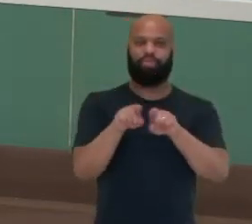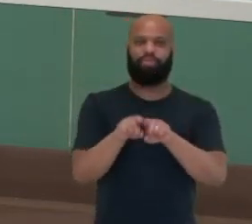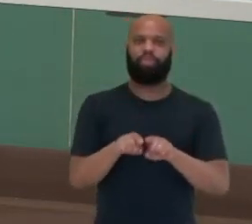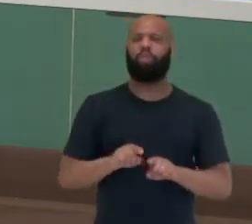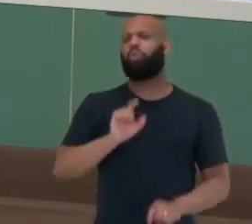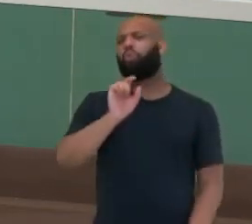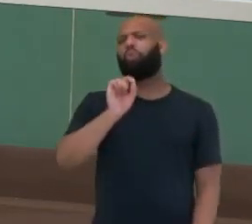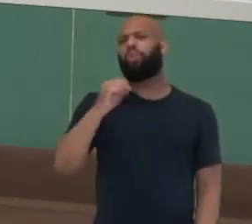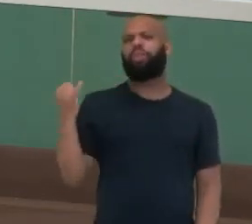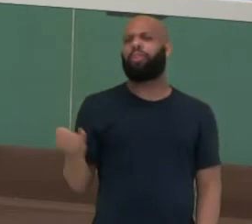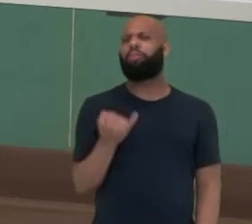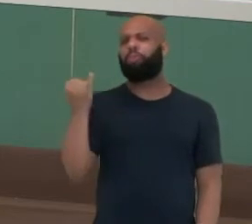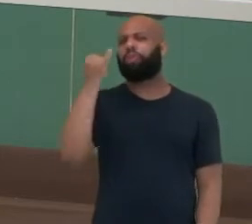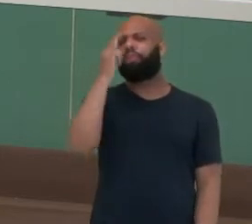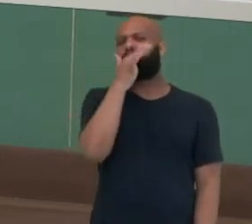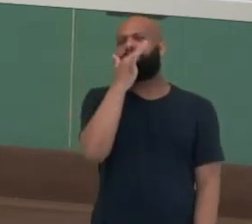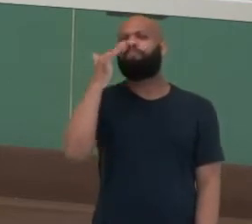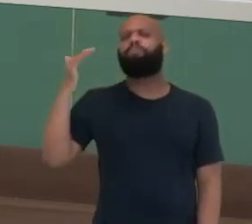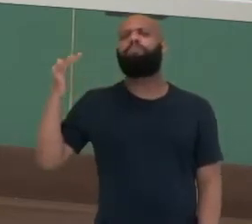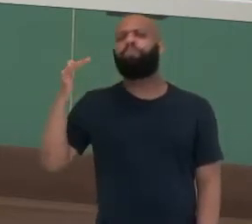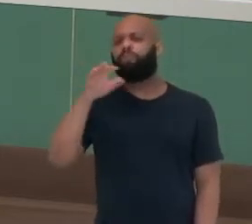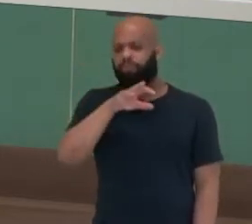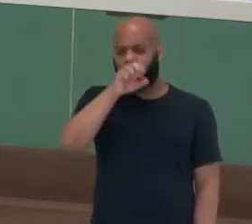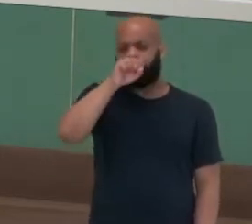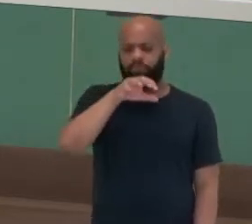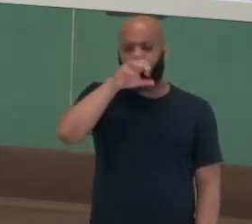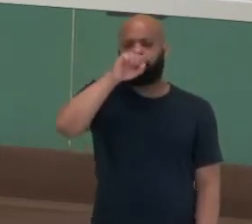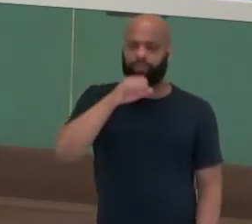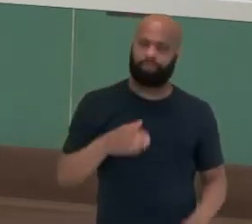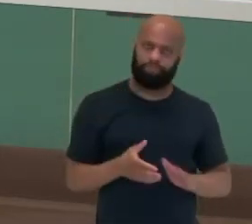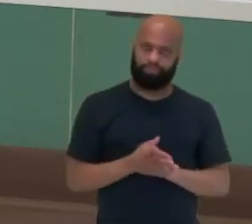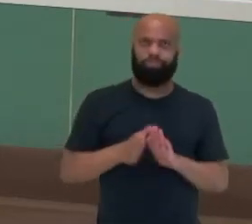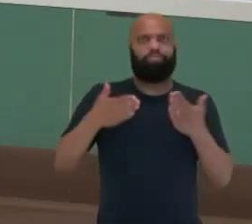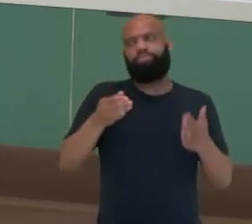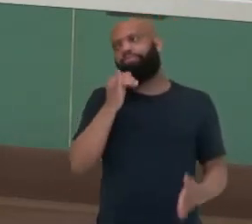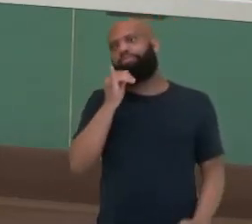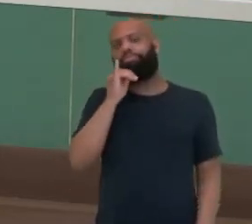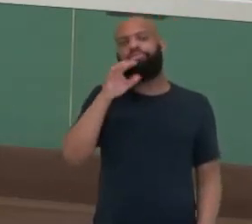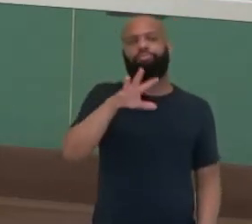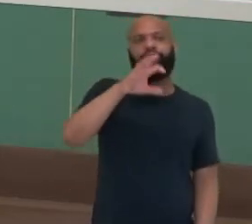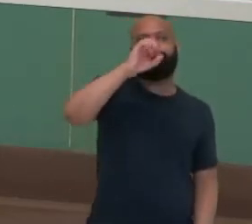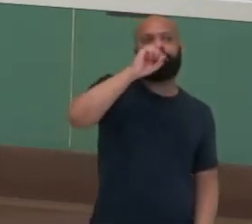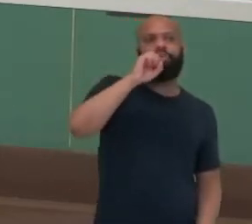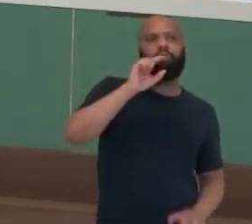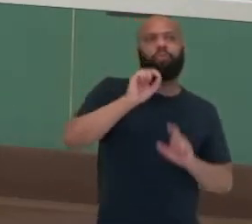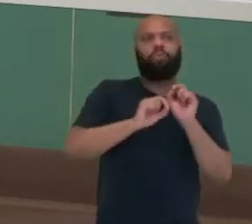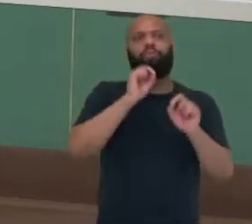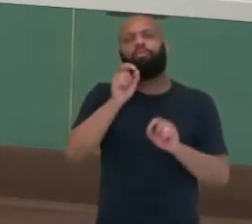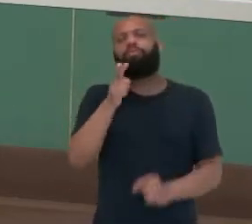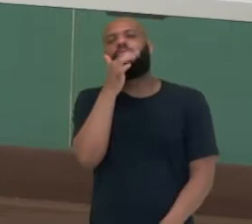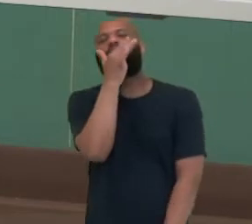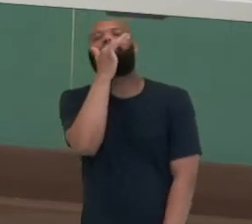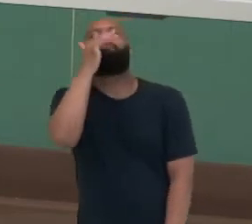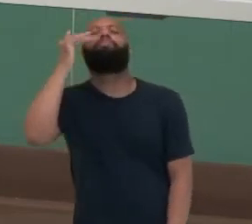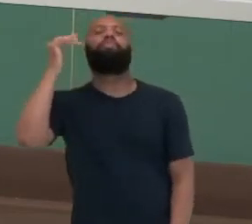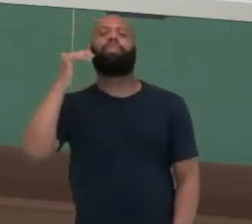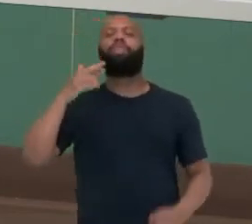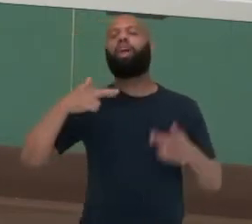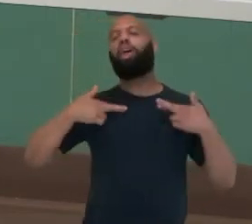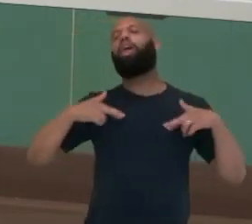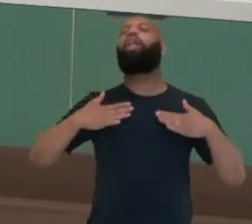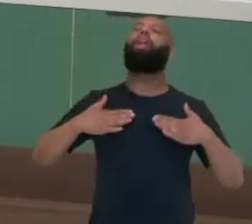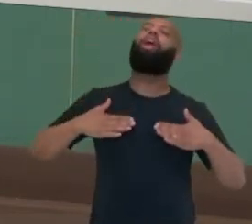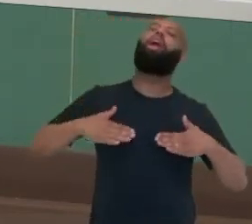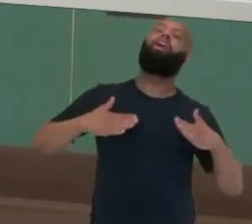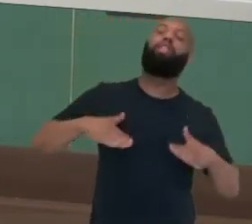a importância de sentirmos então o cheiro das coisas? Ah, Fabiano, se eu vou sentir o cheiro das flores, é para ficar mais relaxado, tem